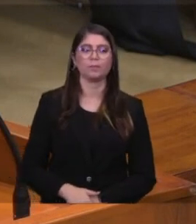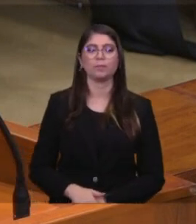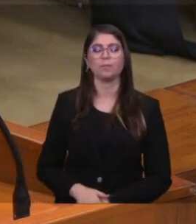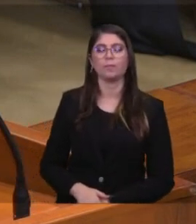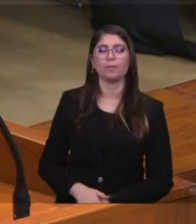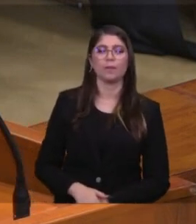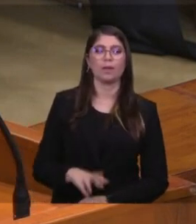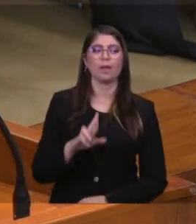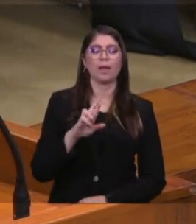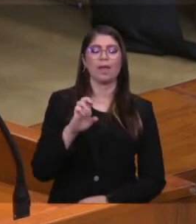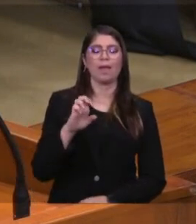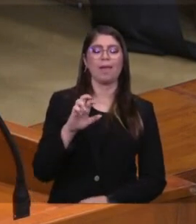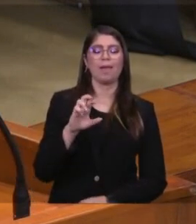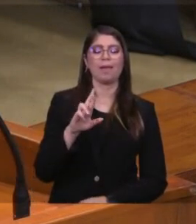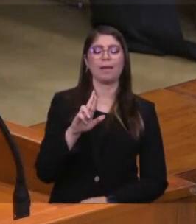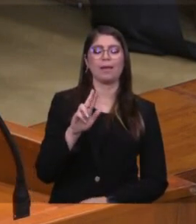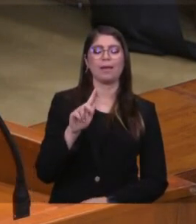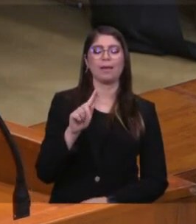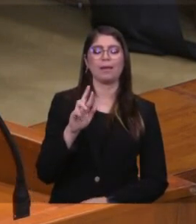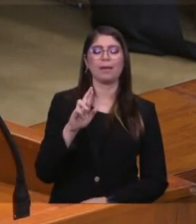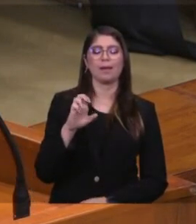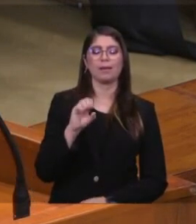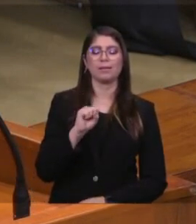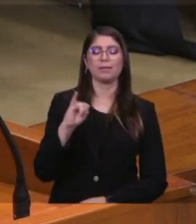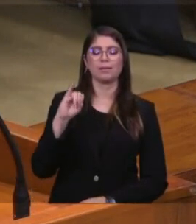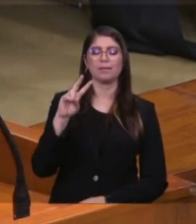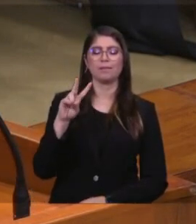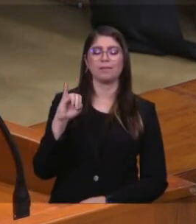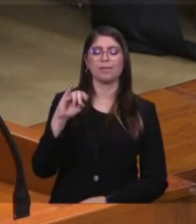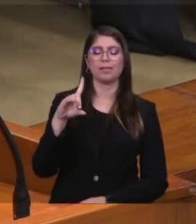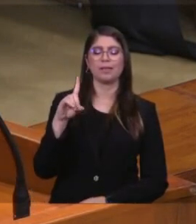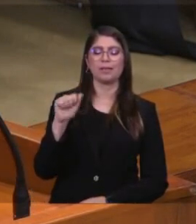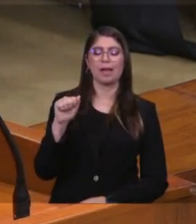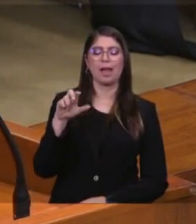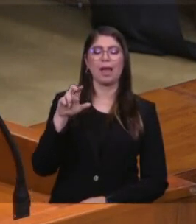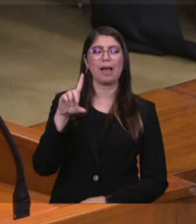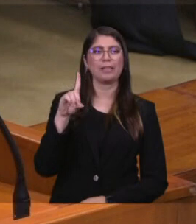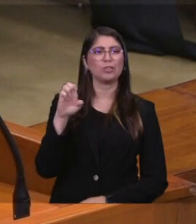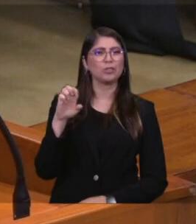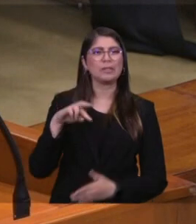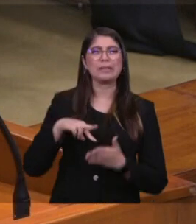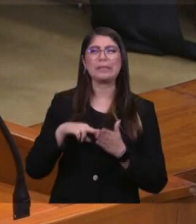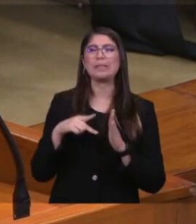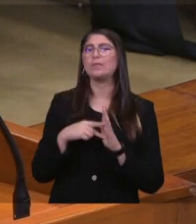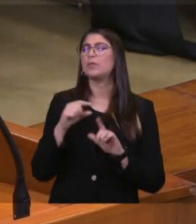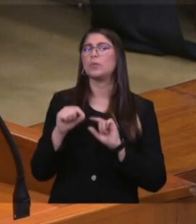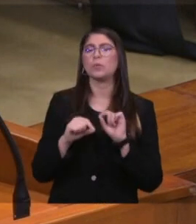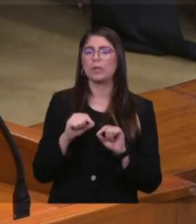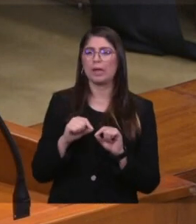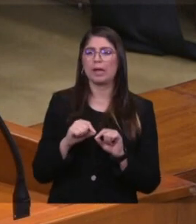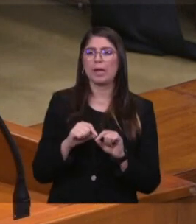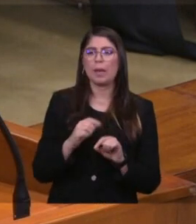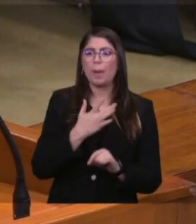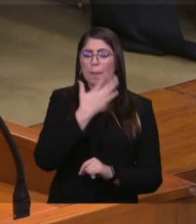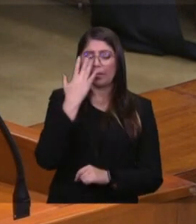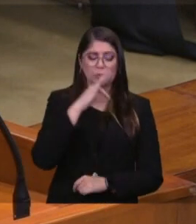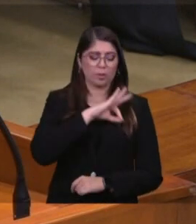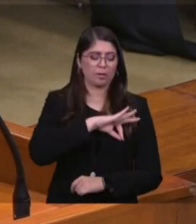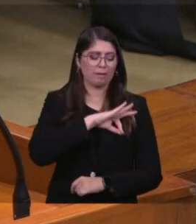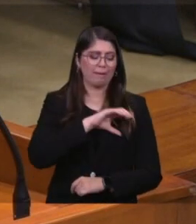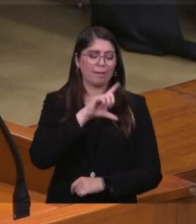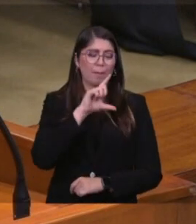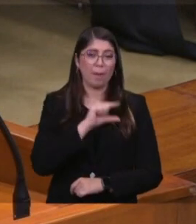Regressividade tributária significa que a carga de tributos pesa muito mais intensamente sobre quem tem menos renda,